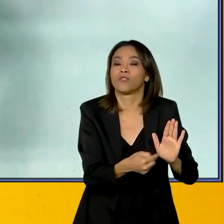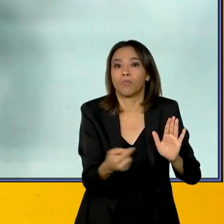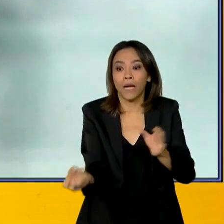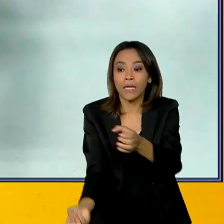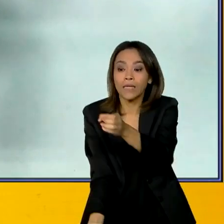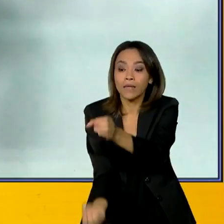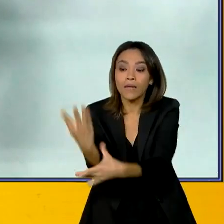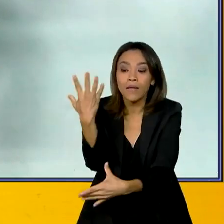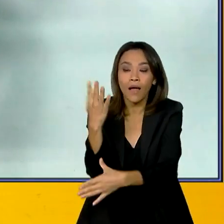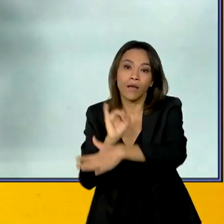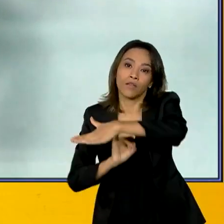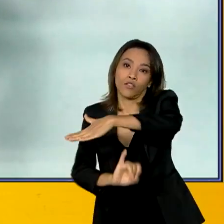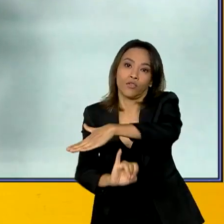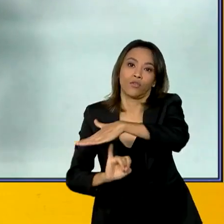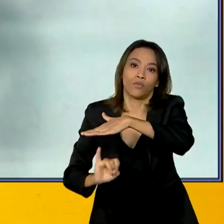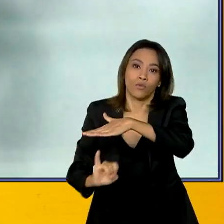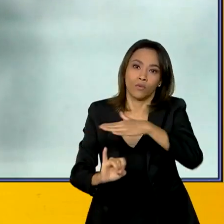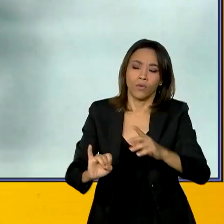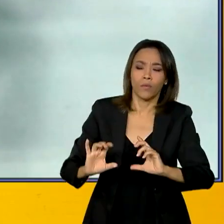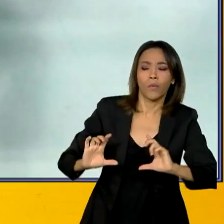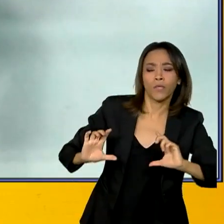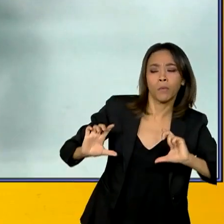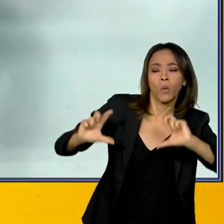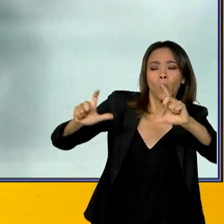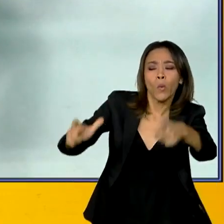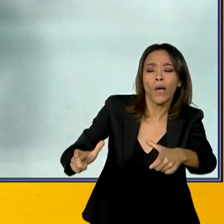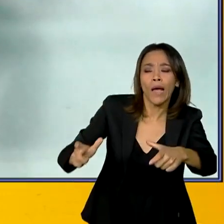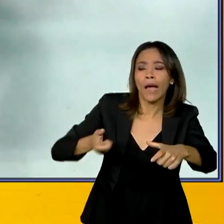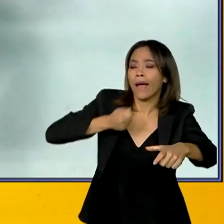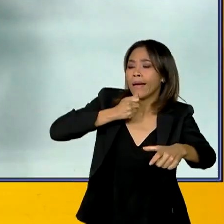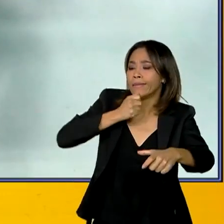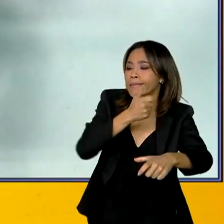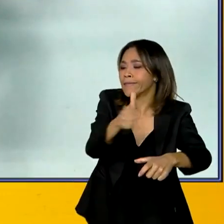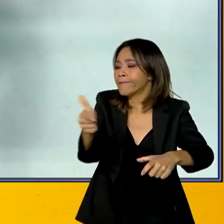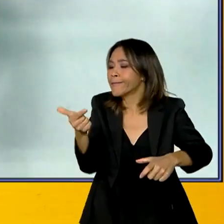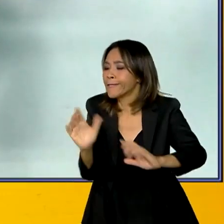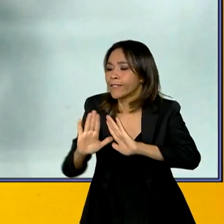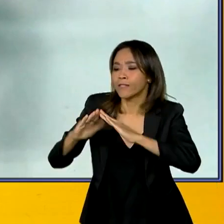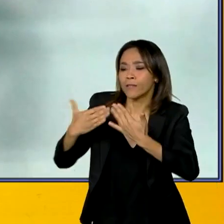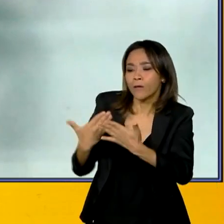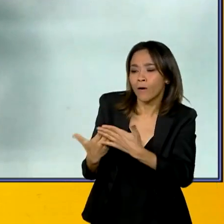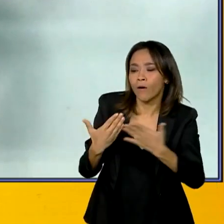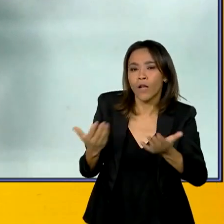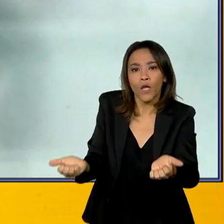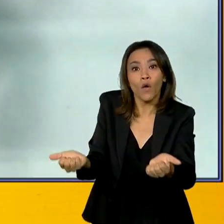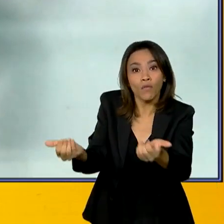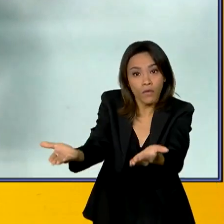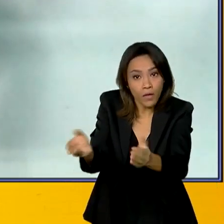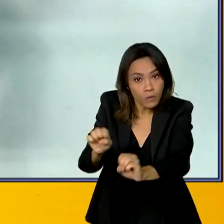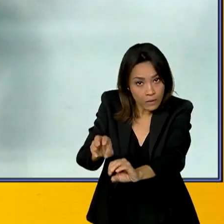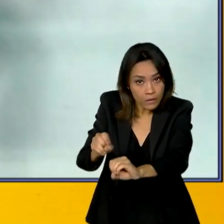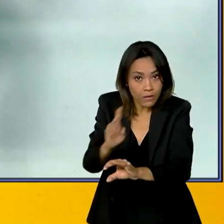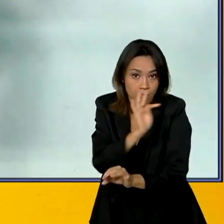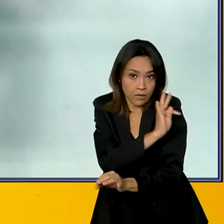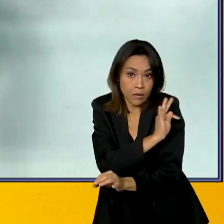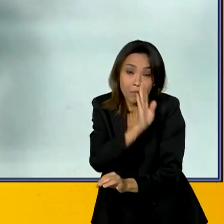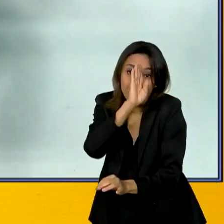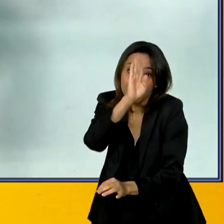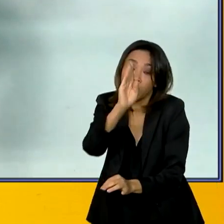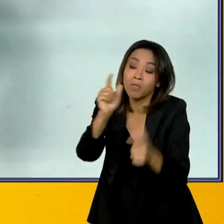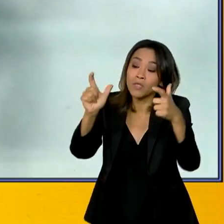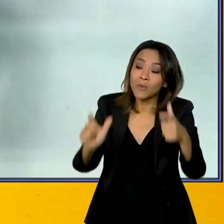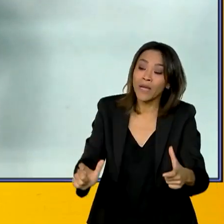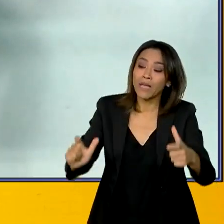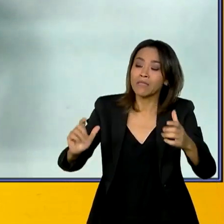seja, aquelas áreas onde ainda não há esse tipo de oferta, né? E sobretudo nas periferias das